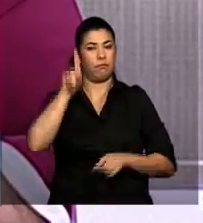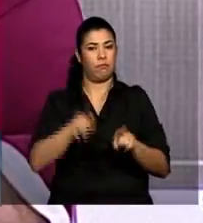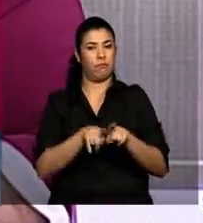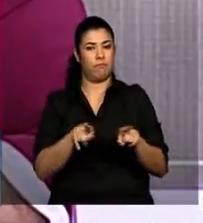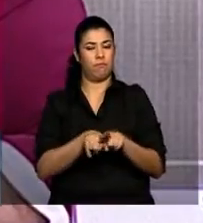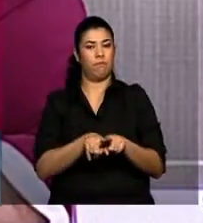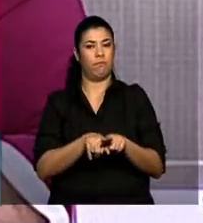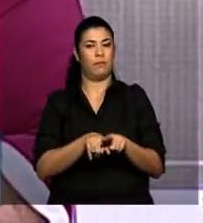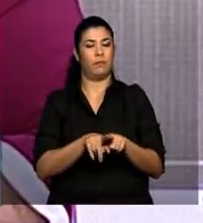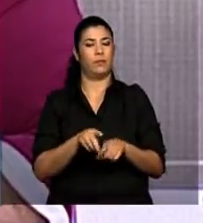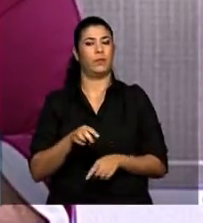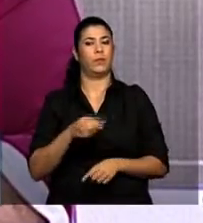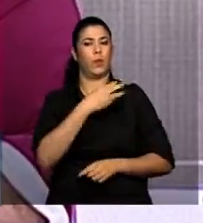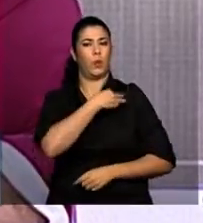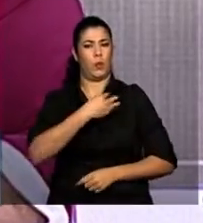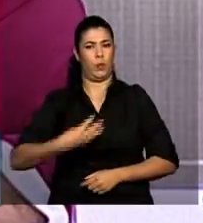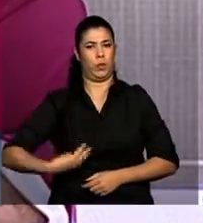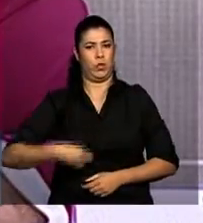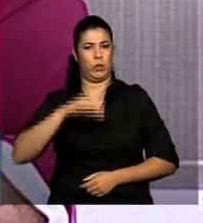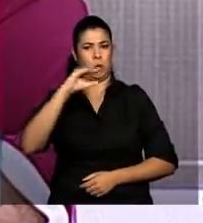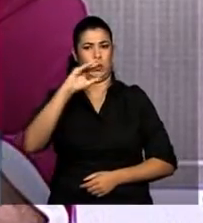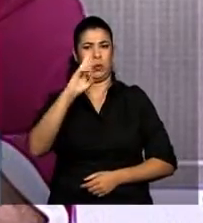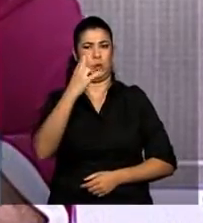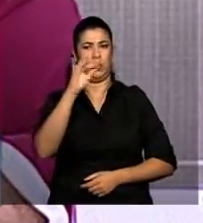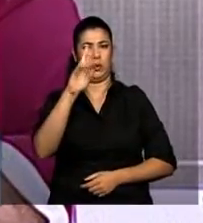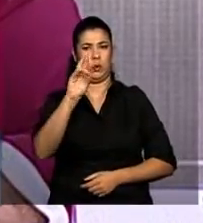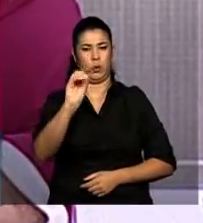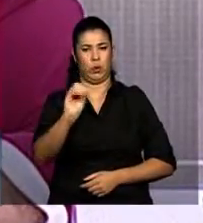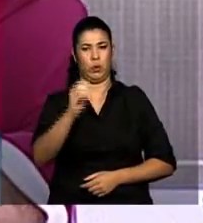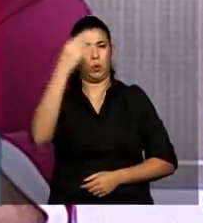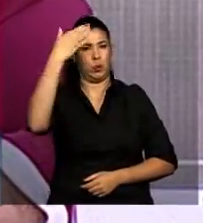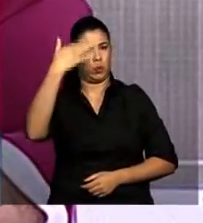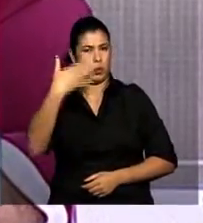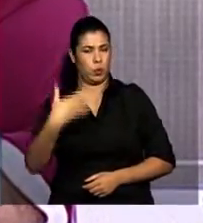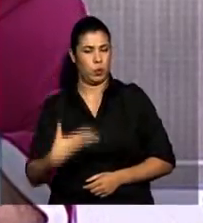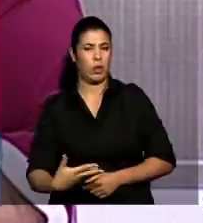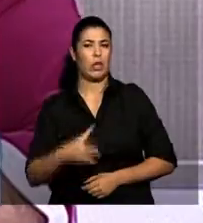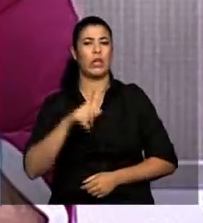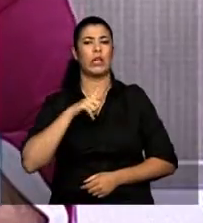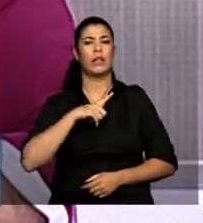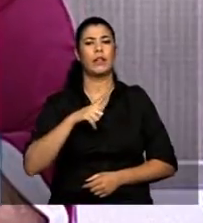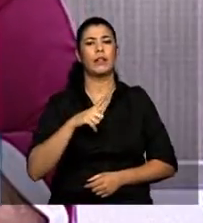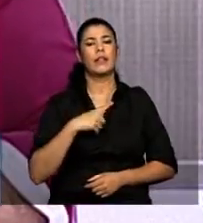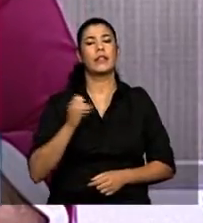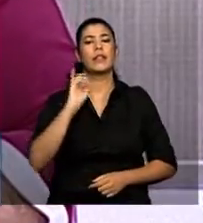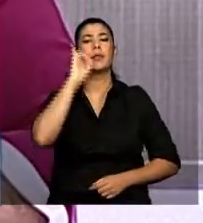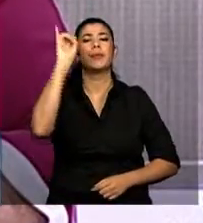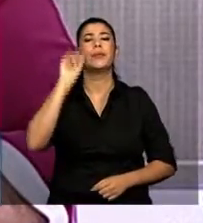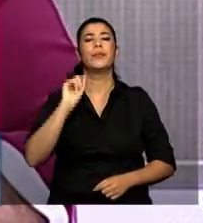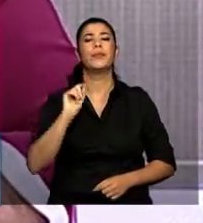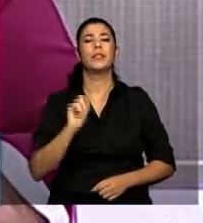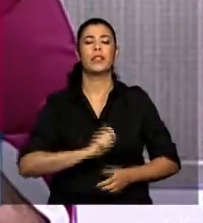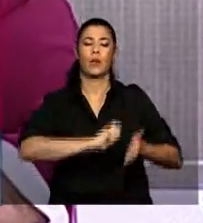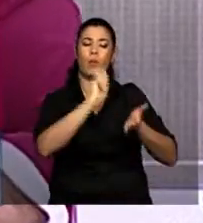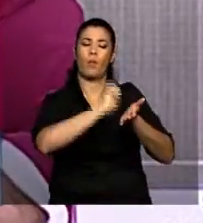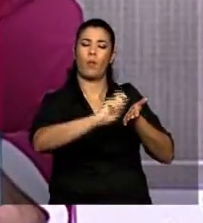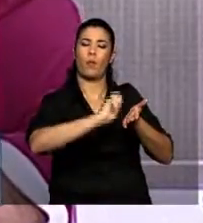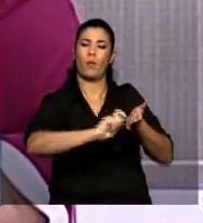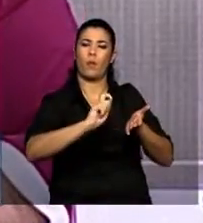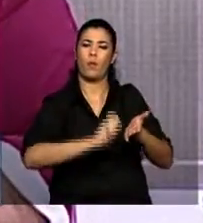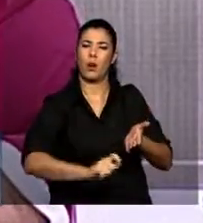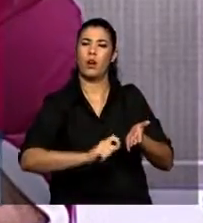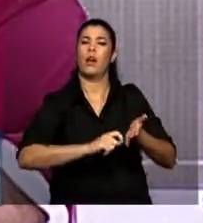importante, o ministro Chiorro falou de providências, de poder ter, né, lá na notificação,